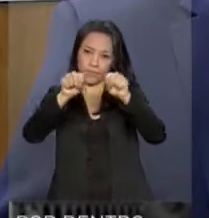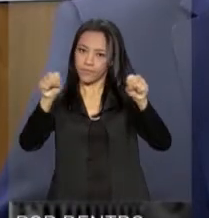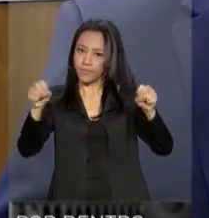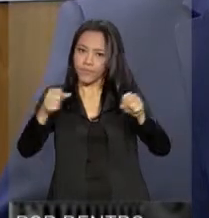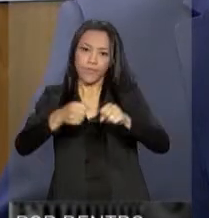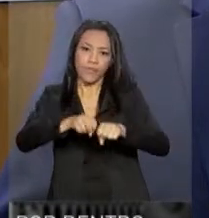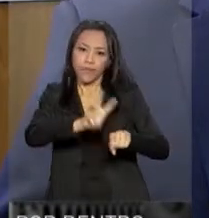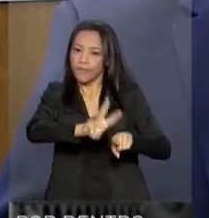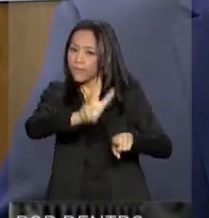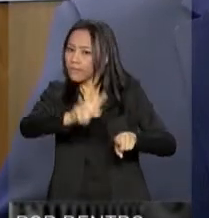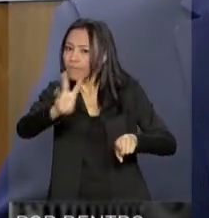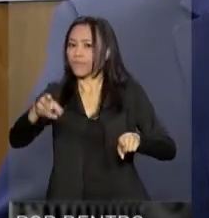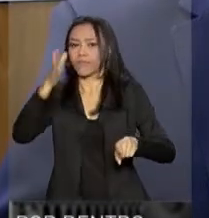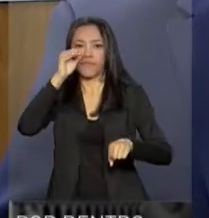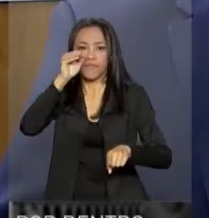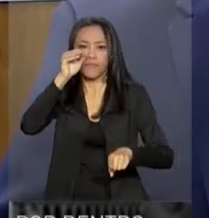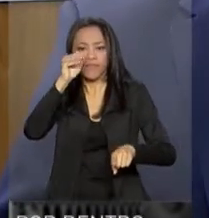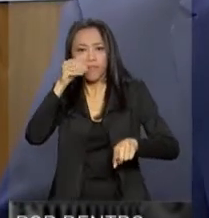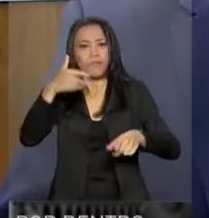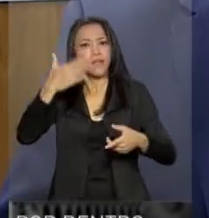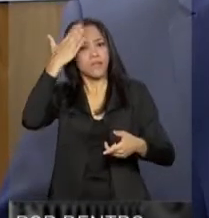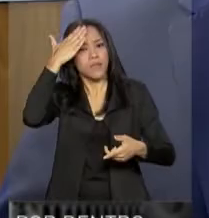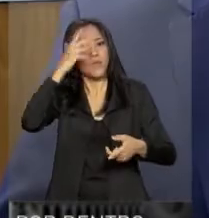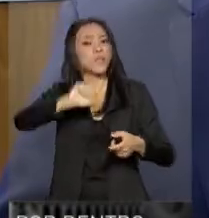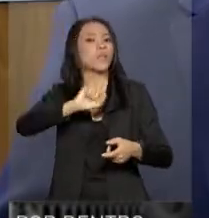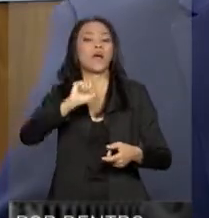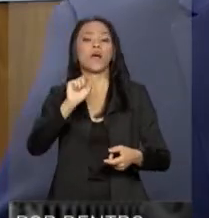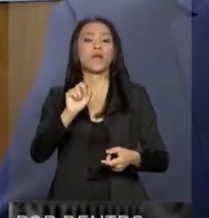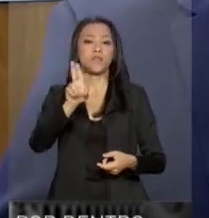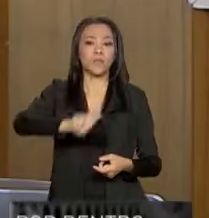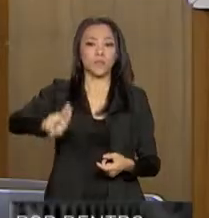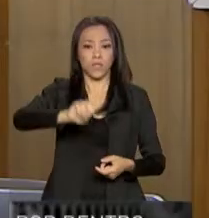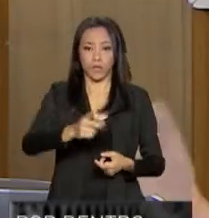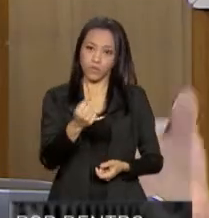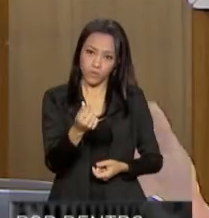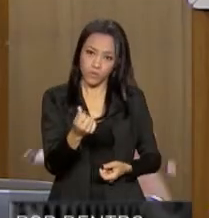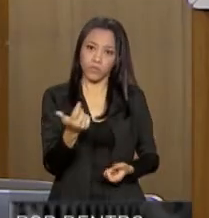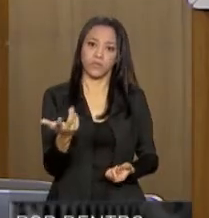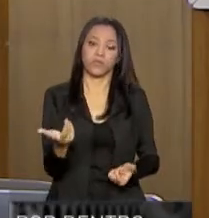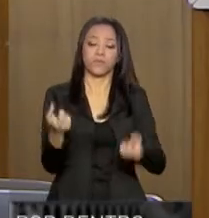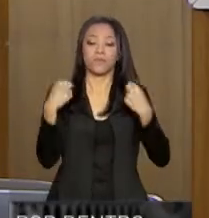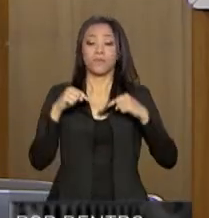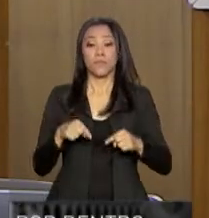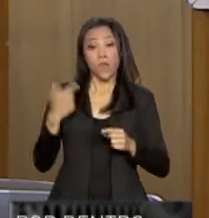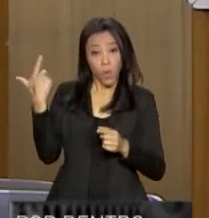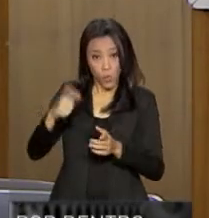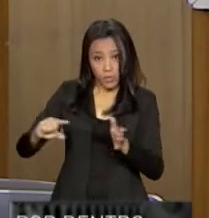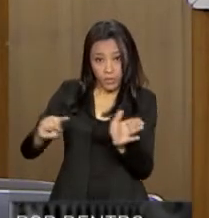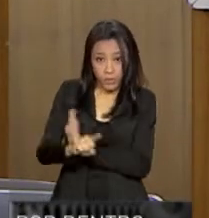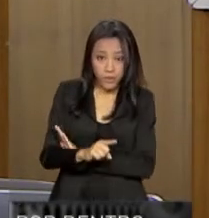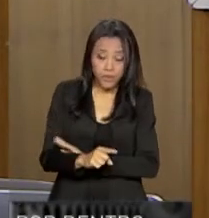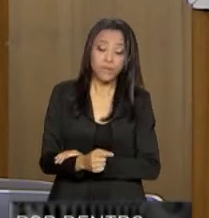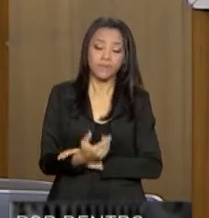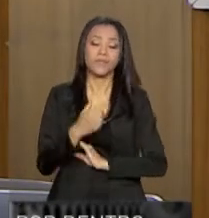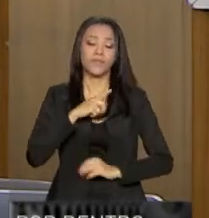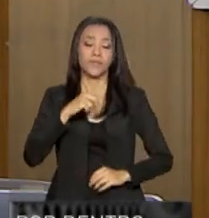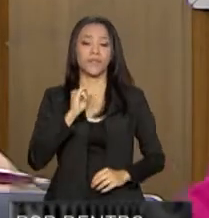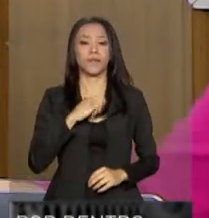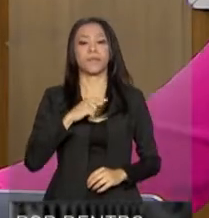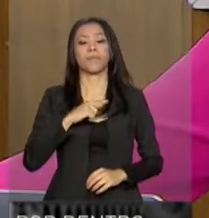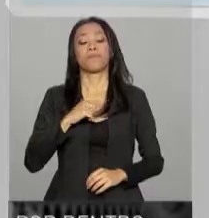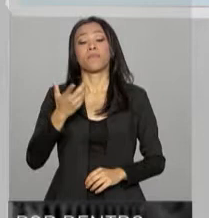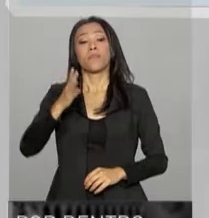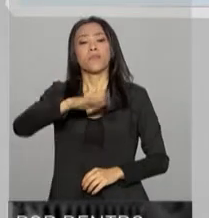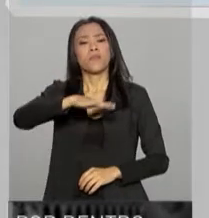participar mais efetivamente desse controle dos recursos públicos tá termina mais uma pergunta para o ministro elas em carla ministro